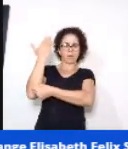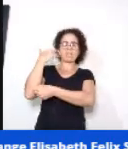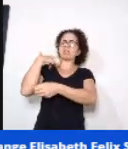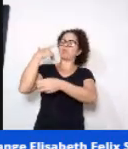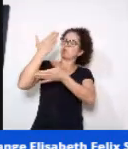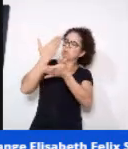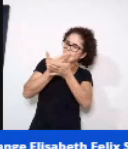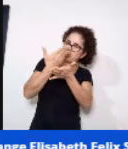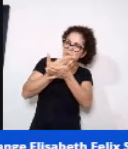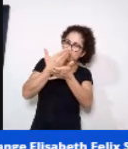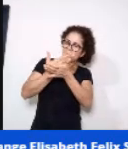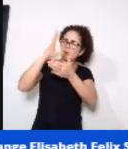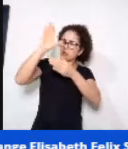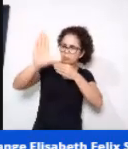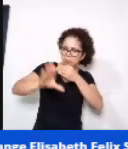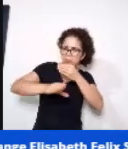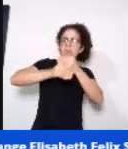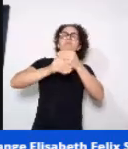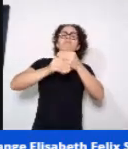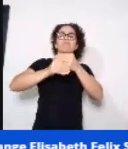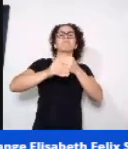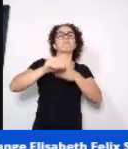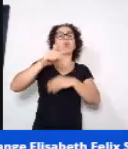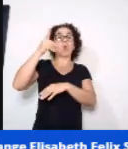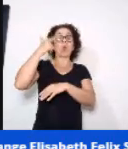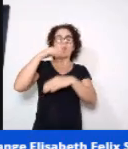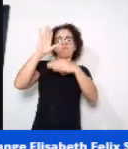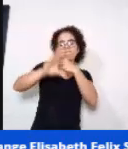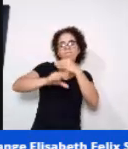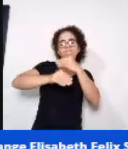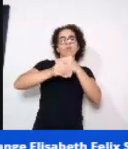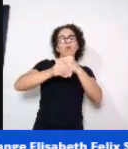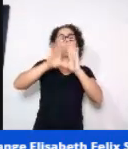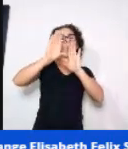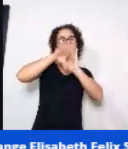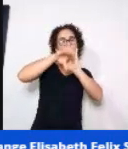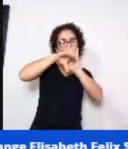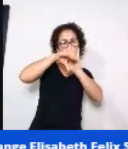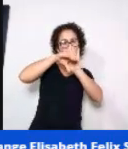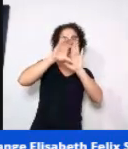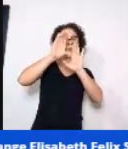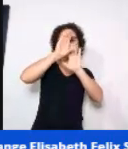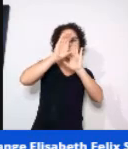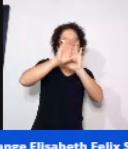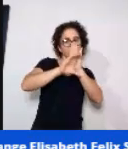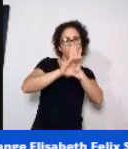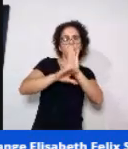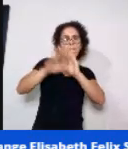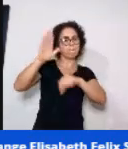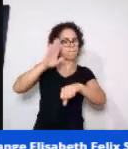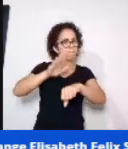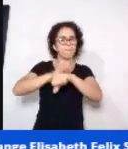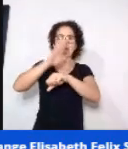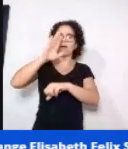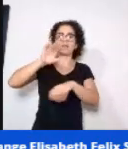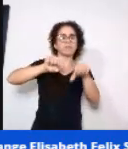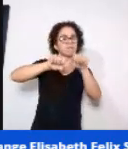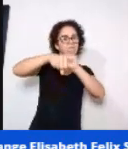torno de uns 25 currículos a mais, 25 certificados a mais no meu